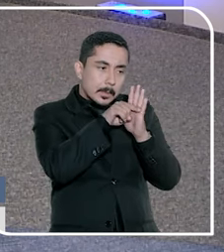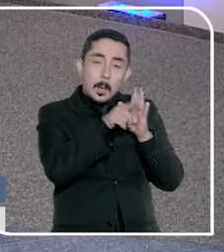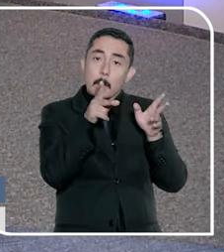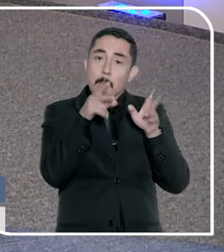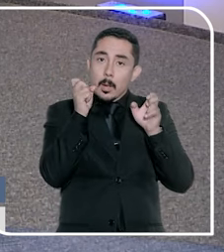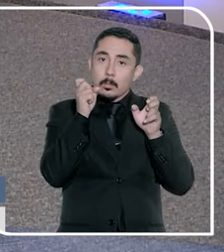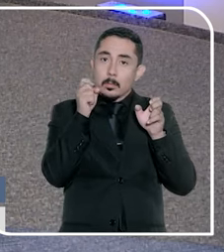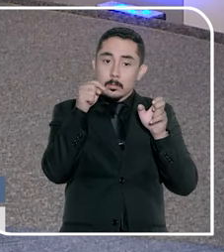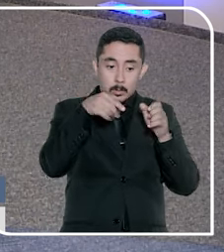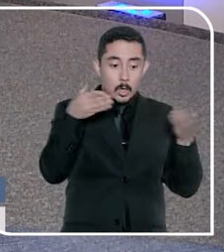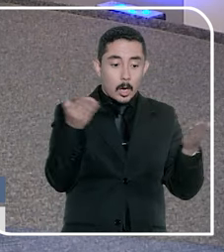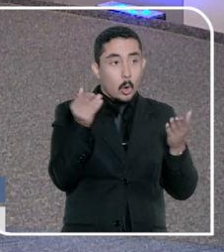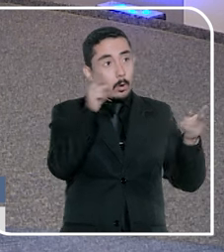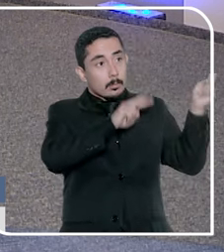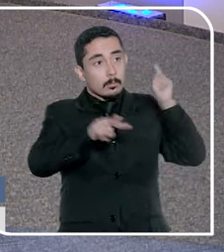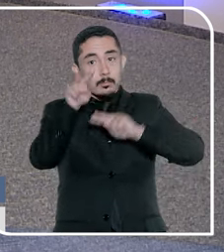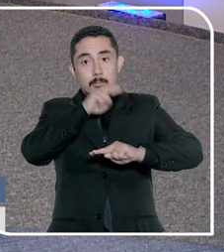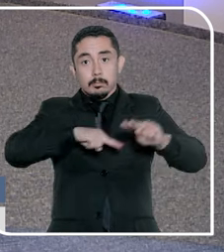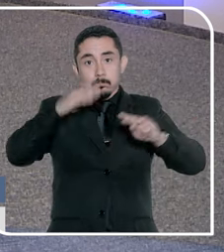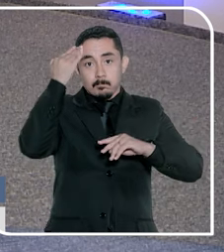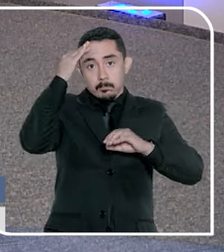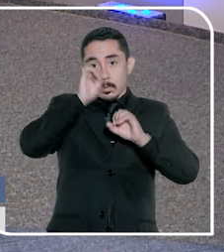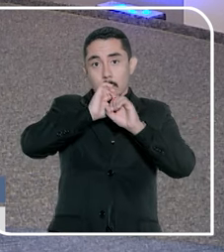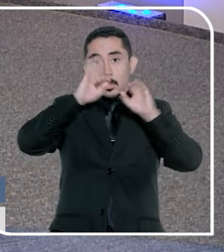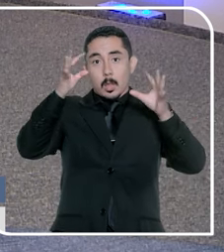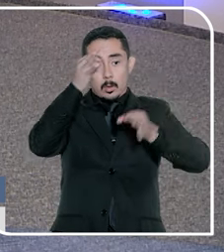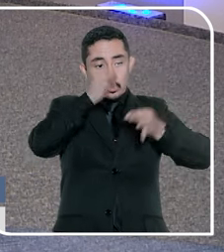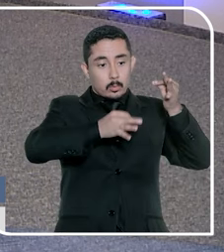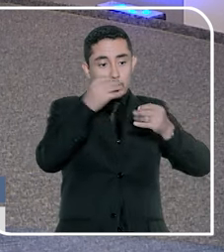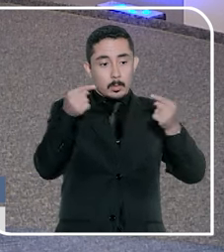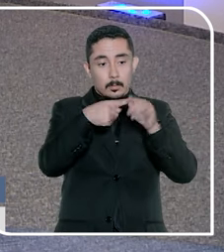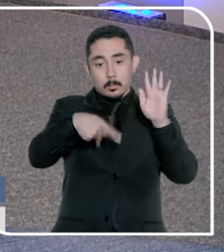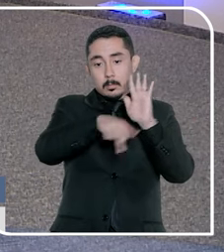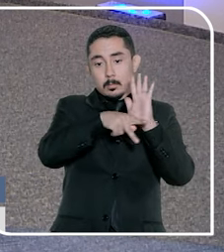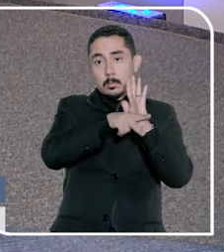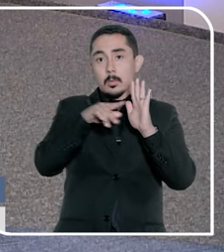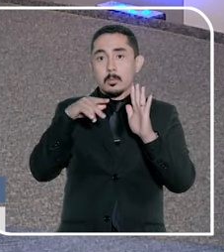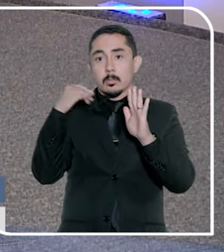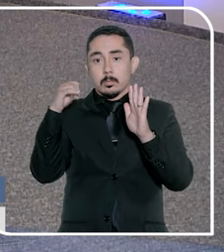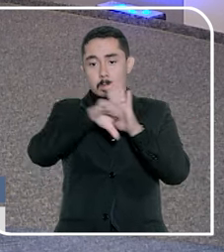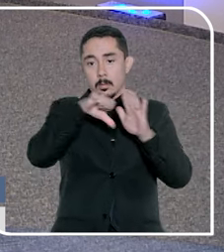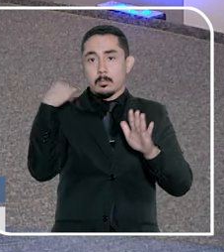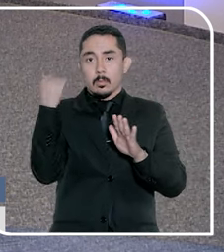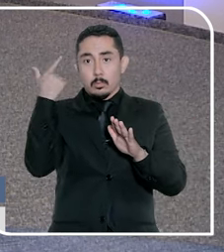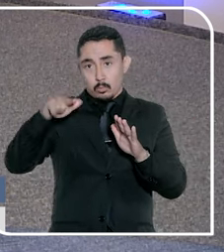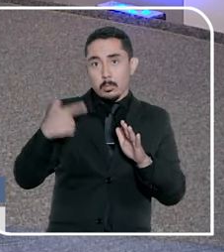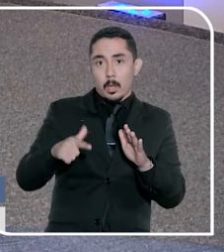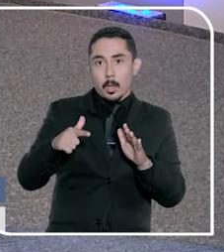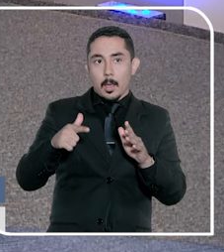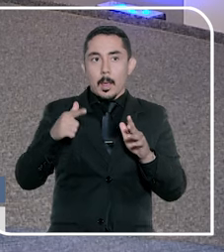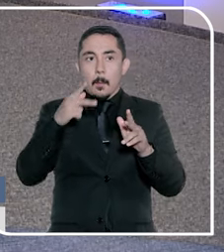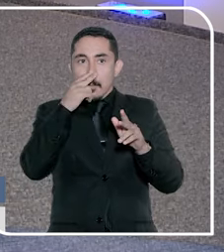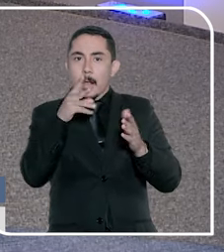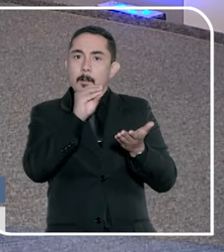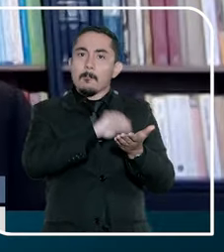entendimentos jurídicos sobre o princípio da insignificância podemos dizer que falta então uma maior